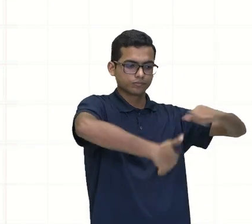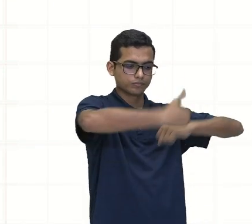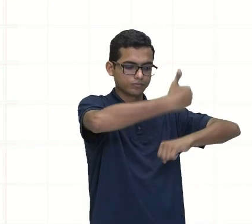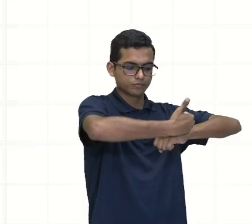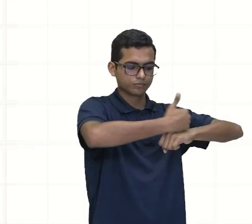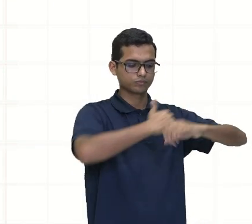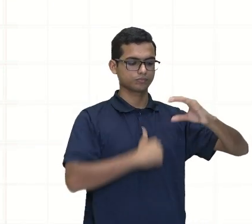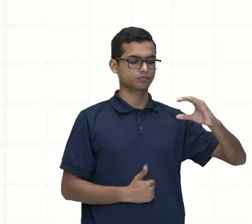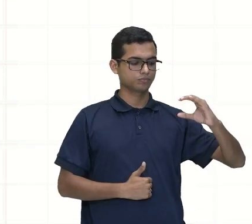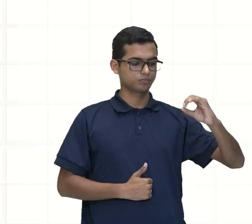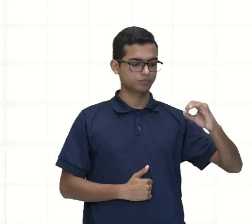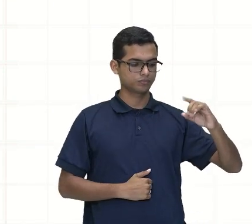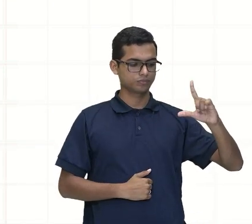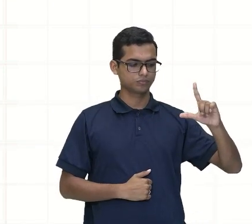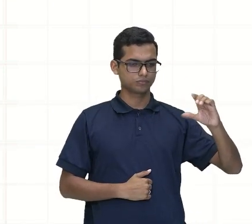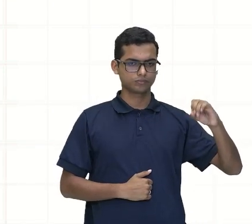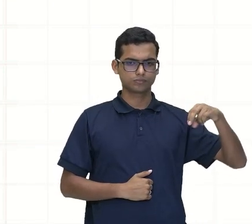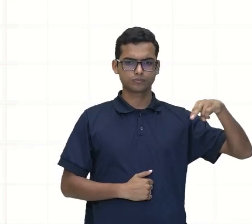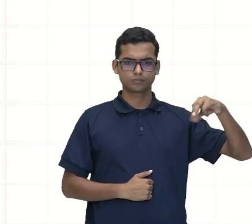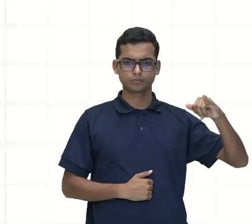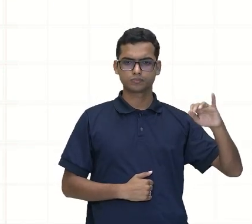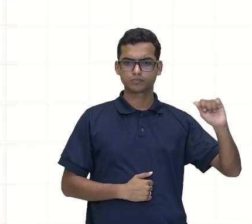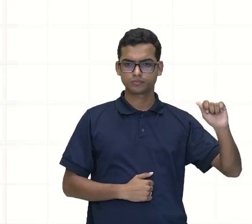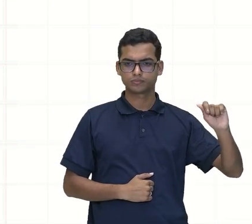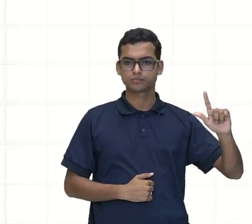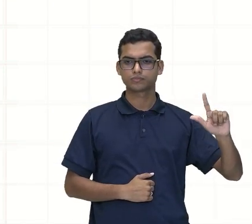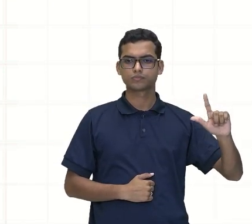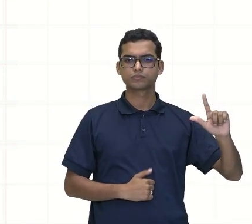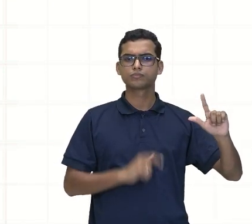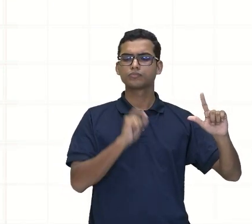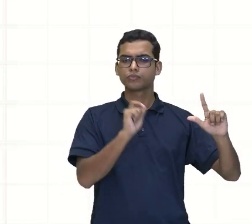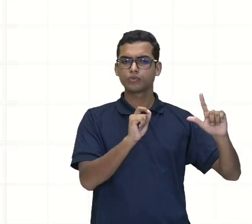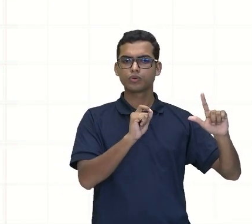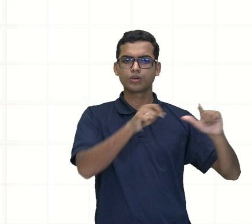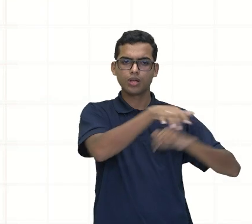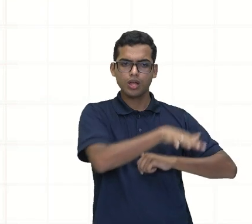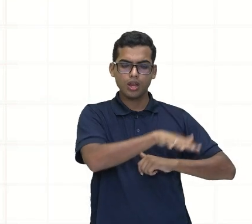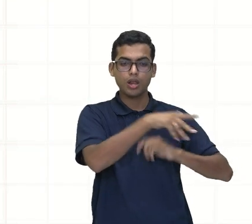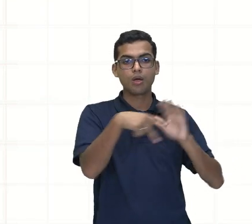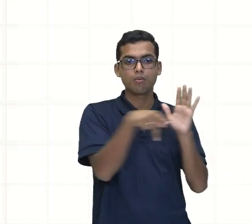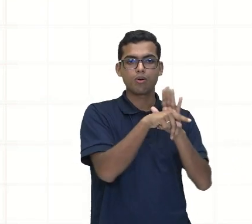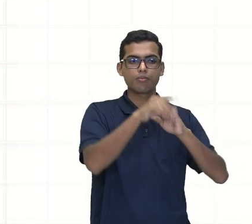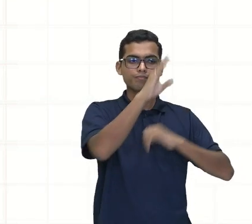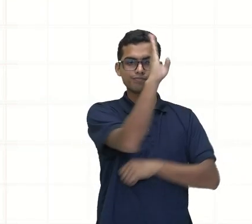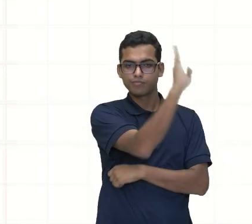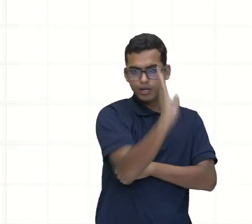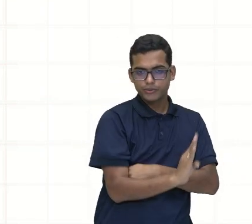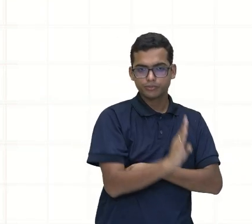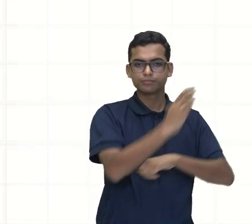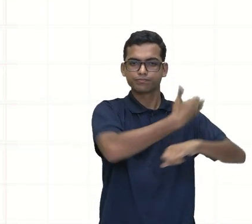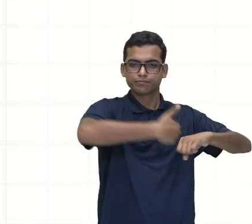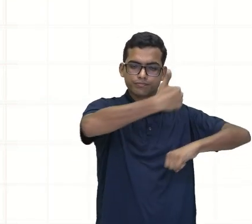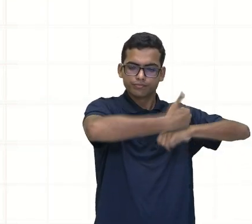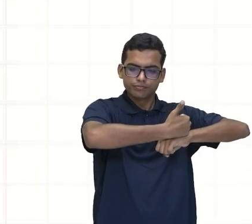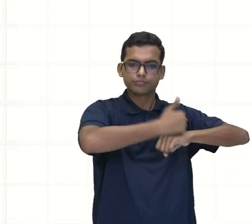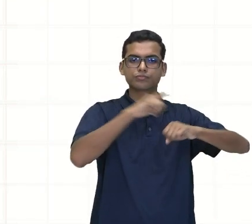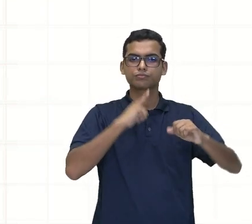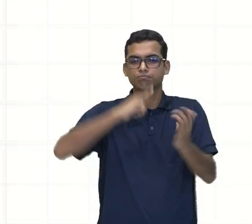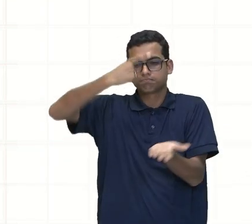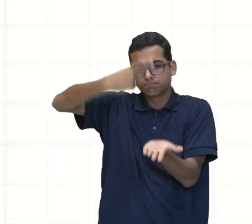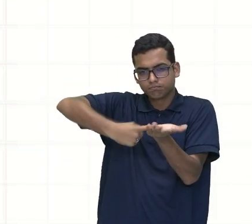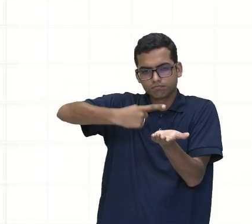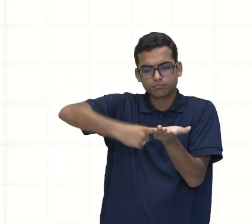foi colonizado ali pelos portugueses, certo? Então, nesse pacto colonial, né, isso a gente tem ali